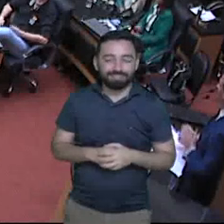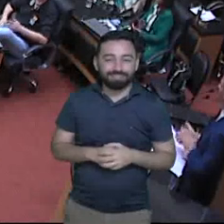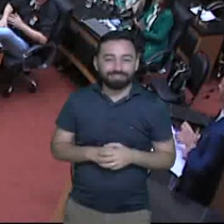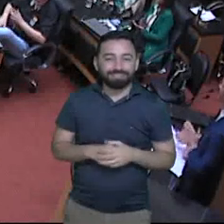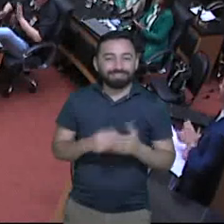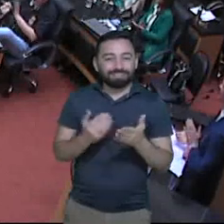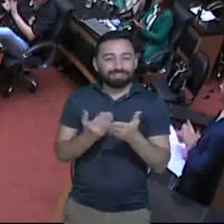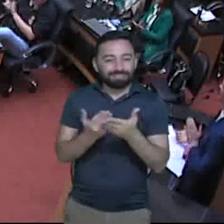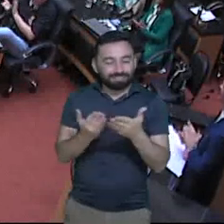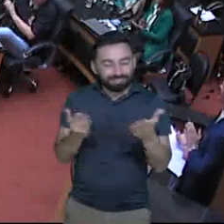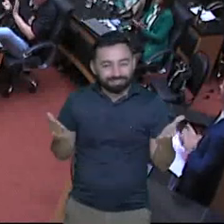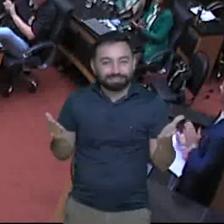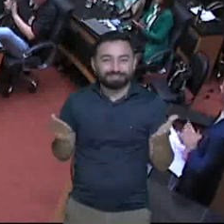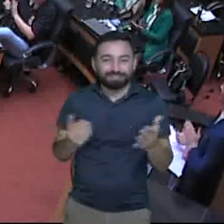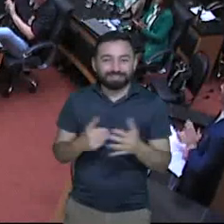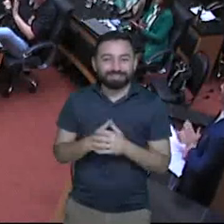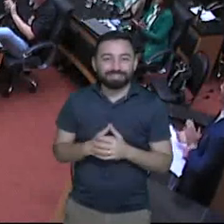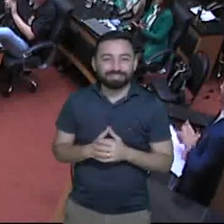são